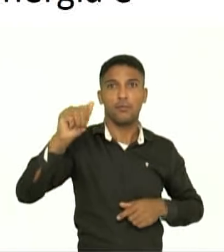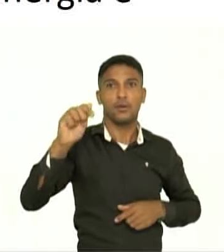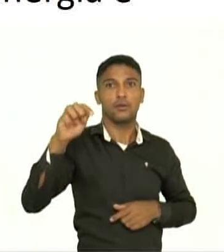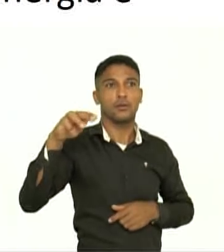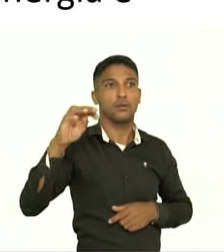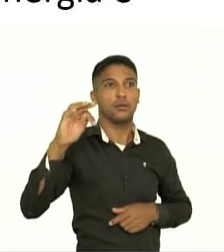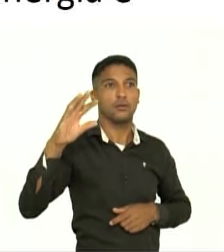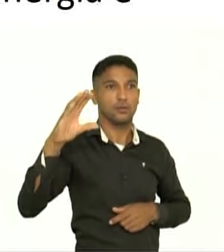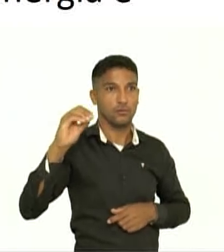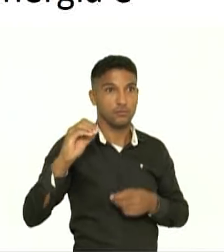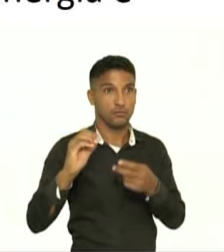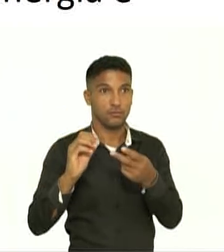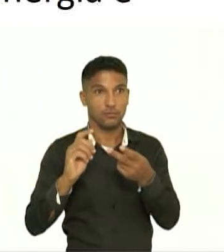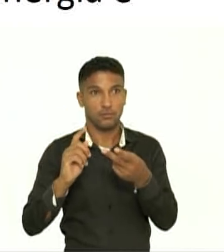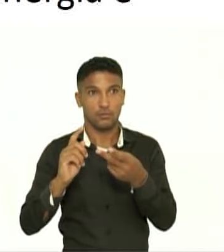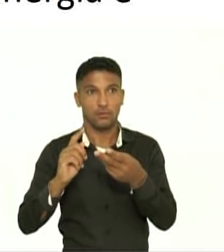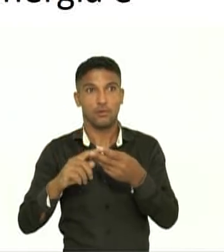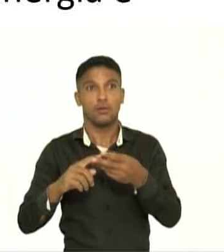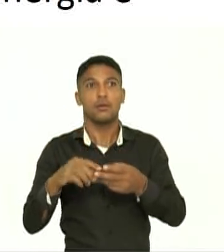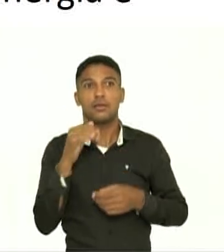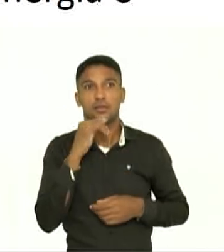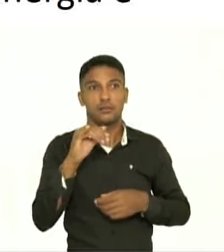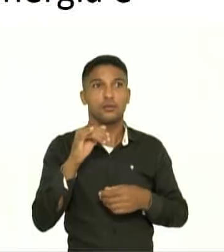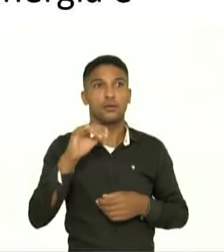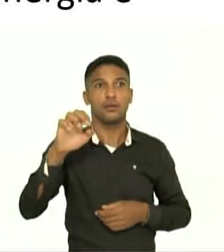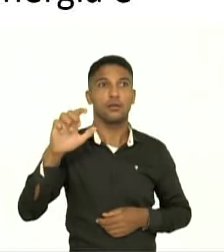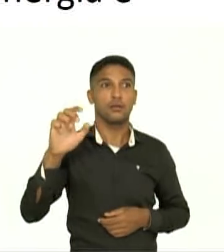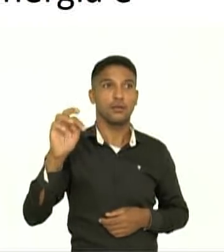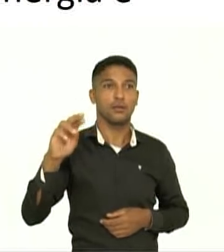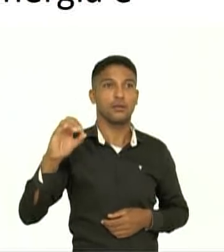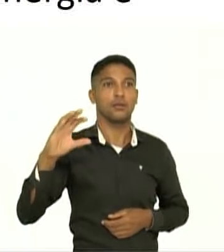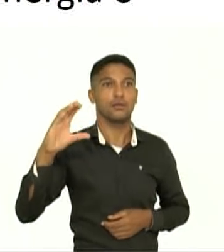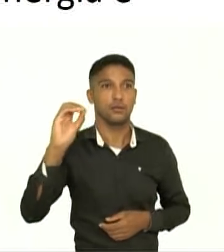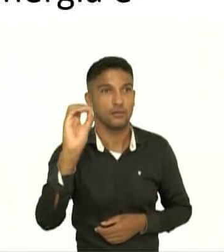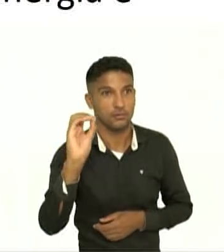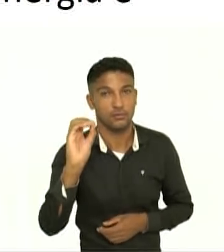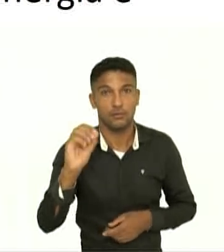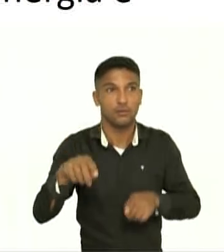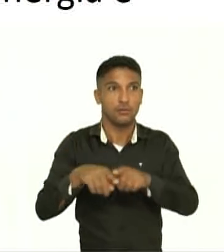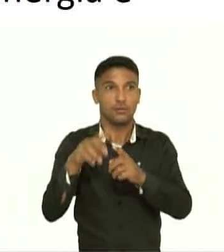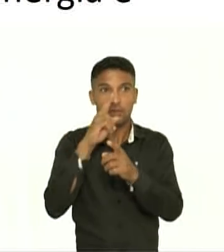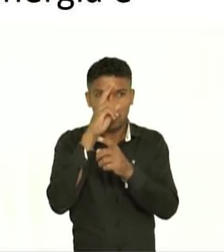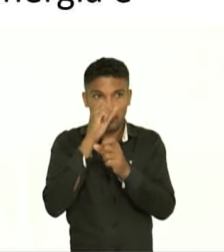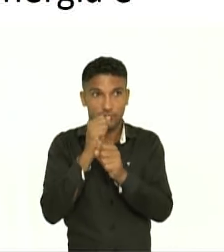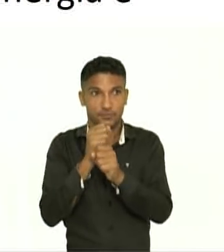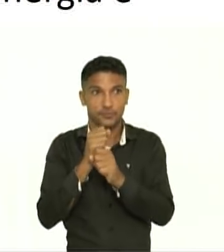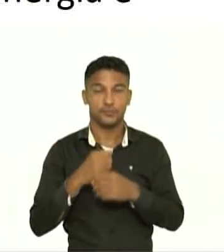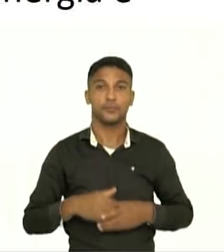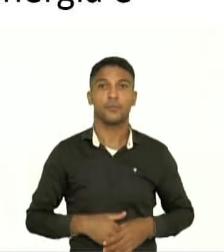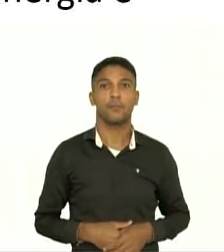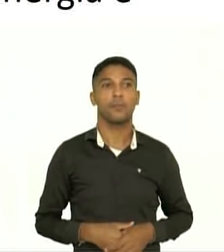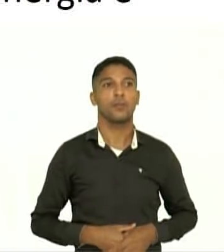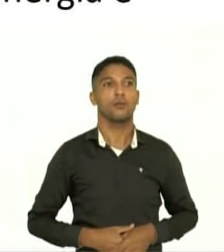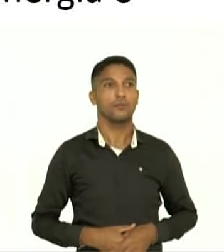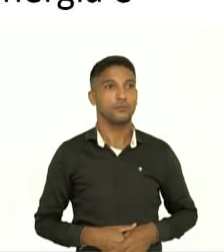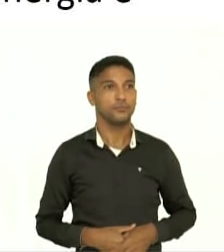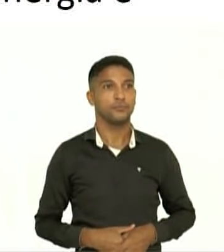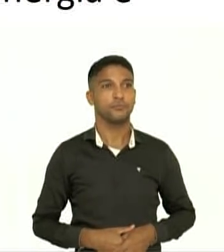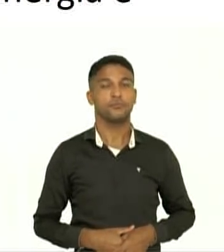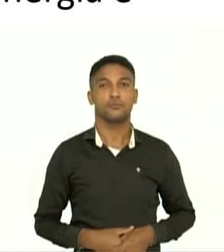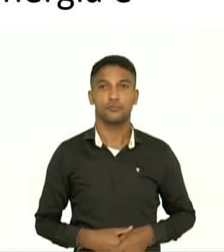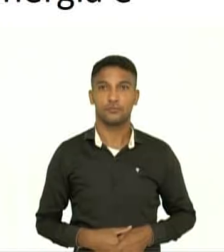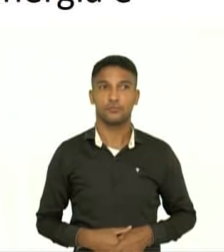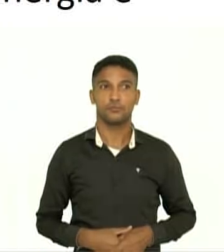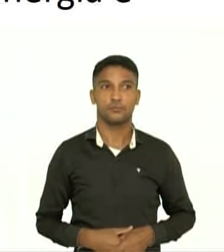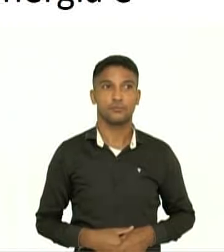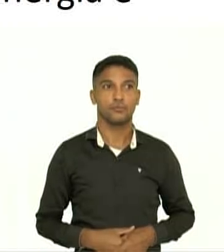E, energia, já começou errado, né? Energia, massa são grandezas escalares. Enquanto que peso,